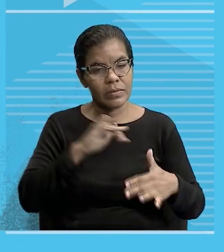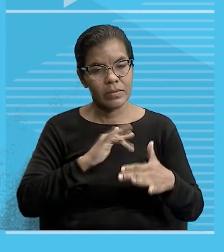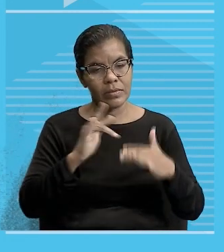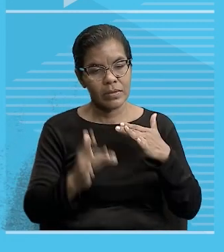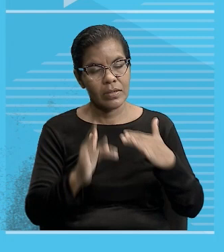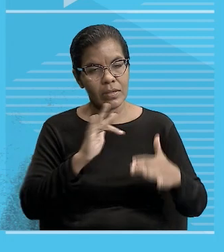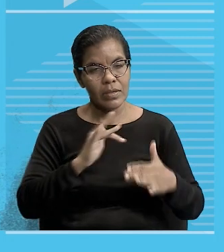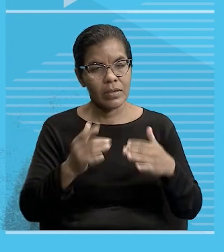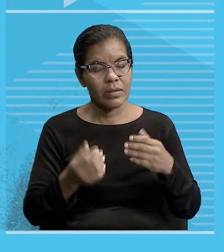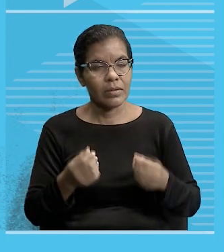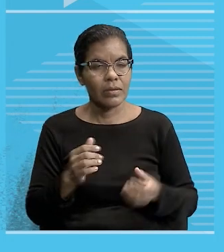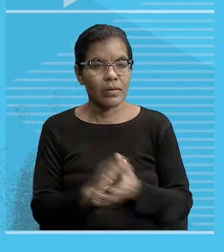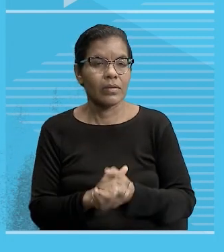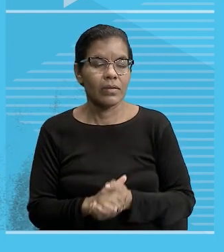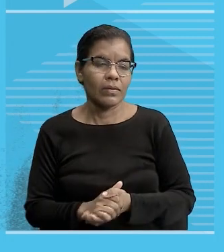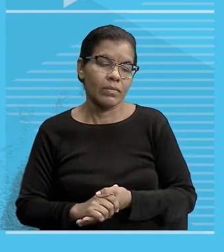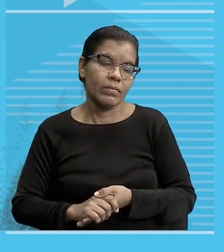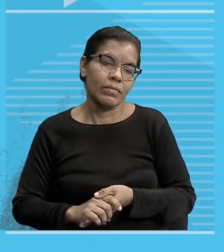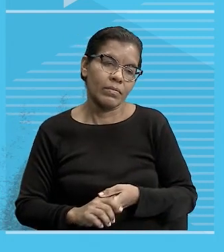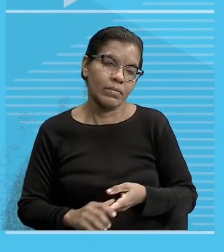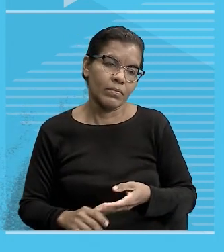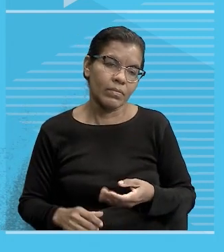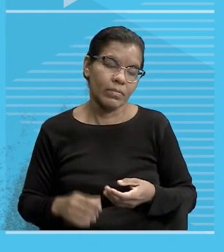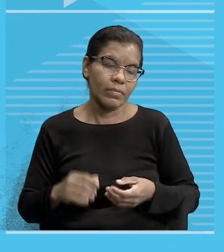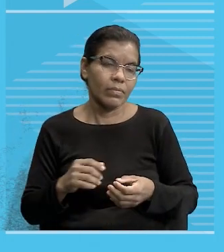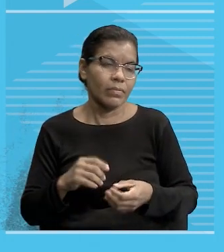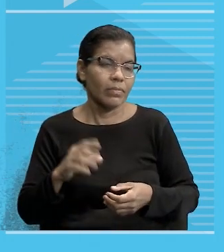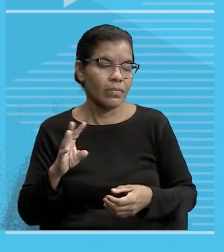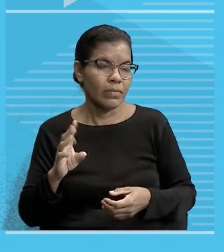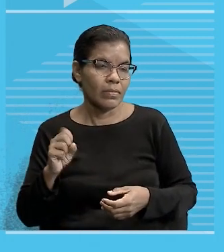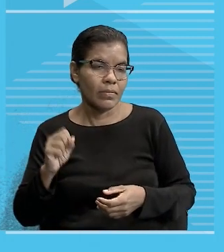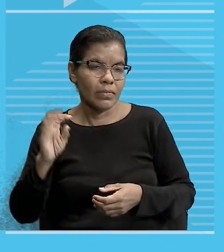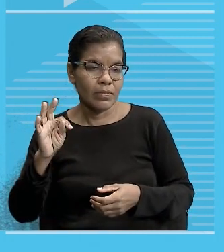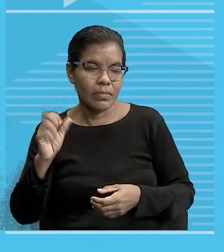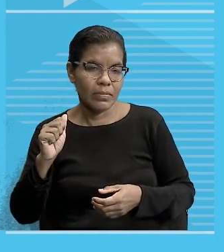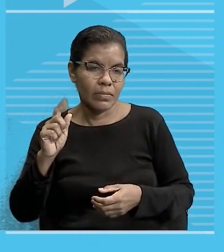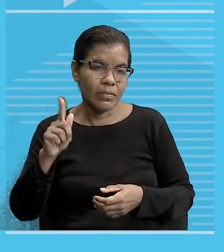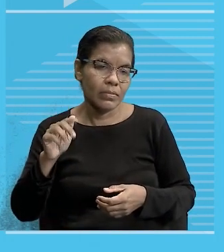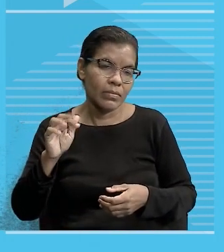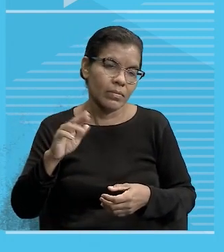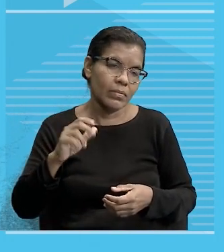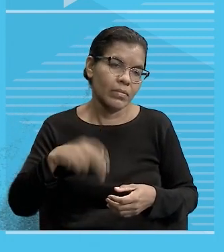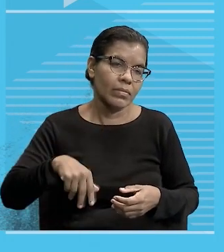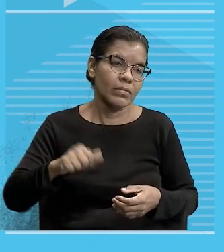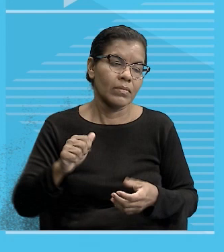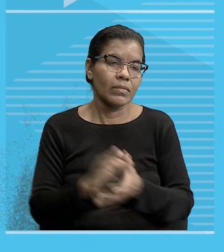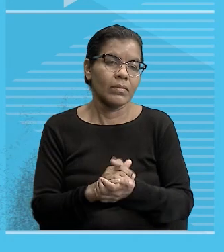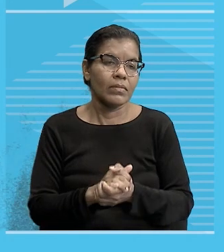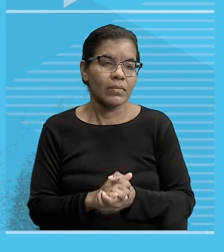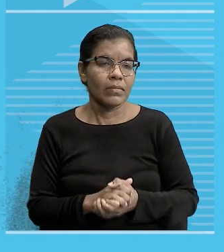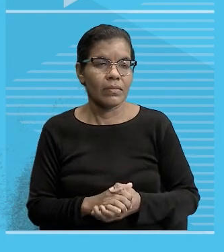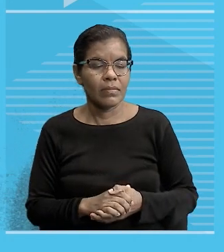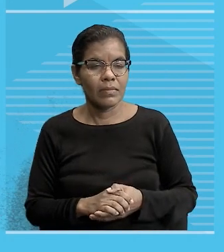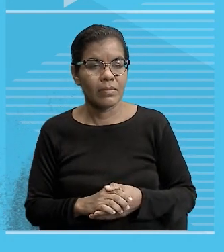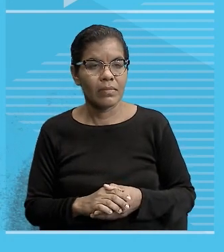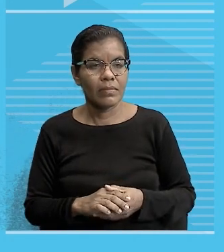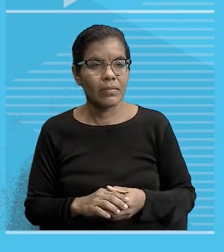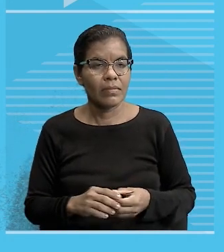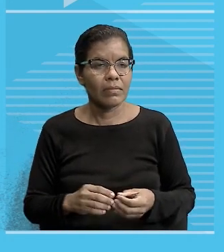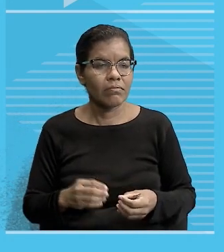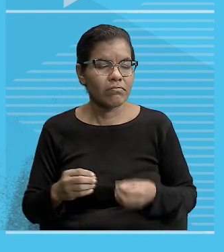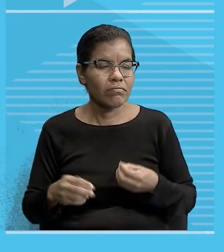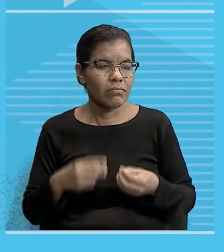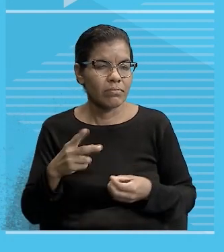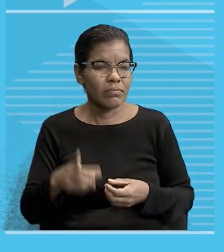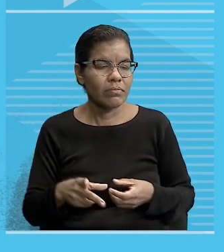Instagram Facebook Tik Tok deixa